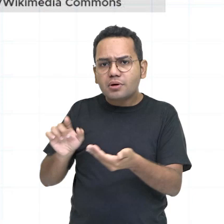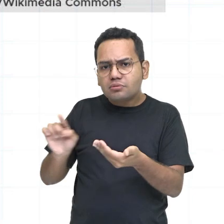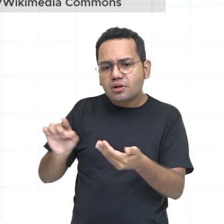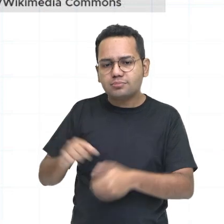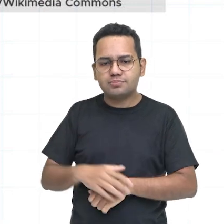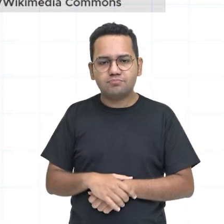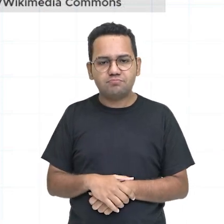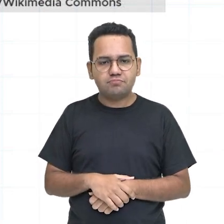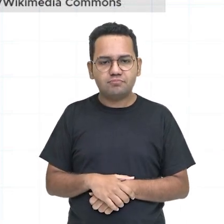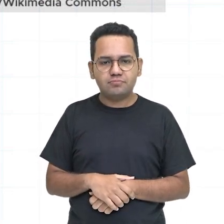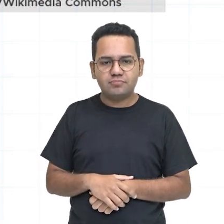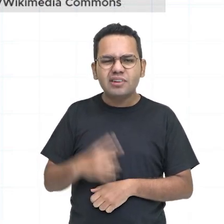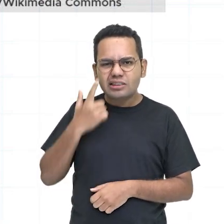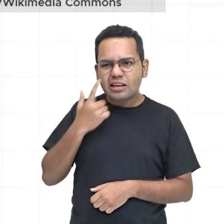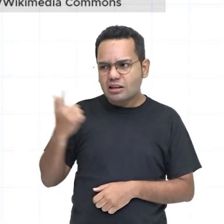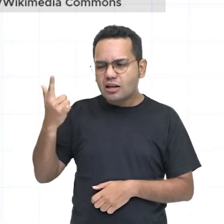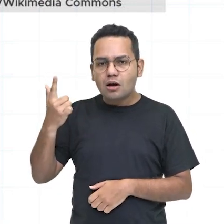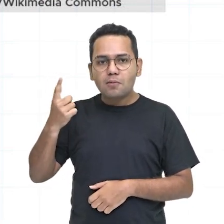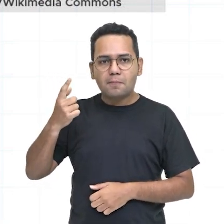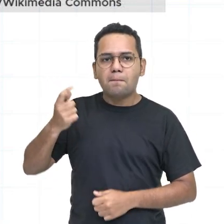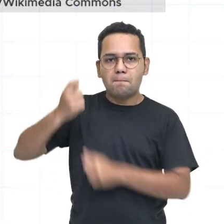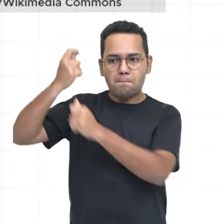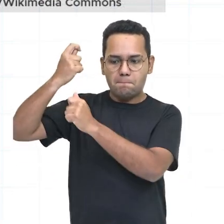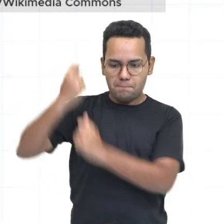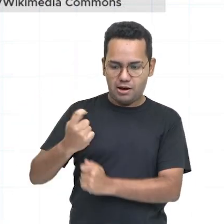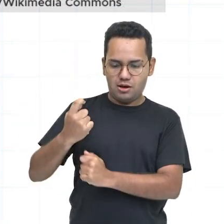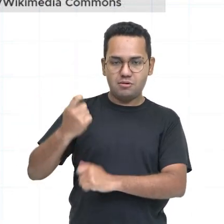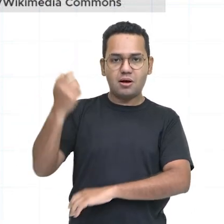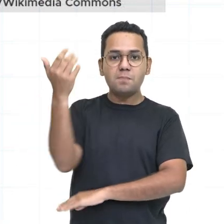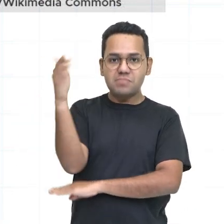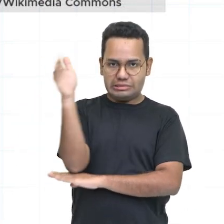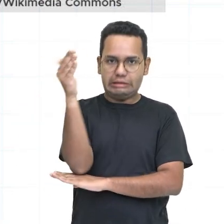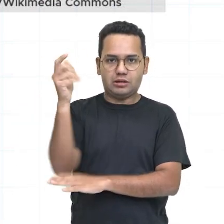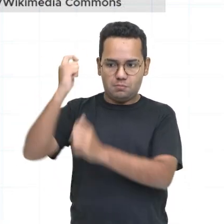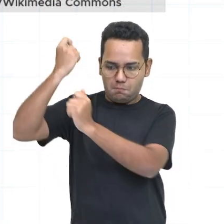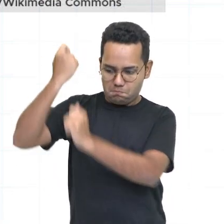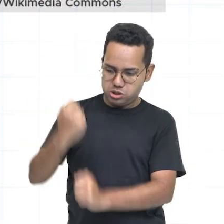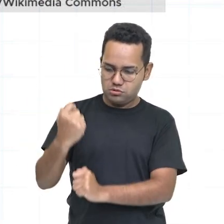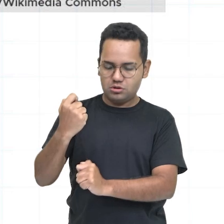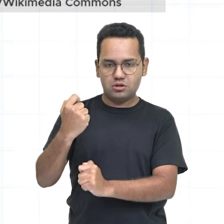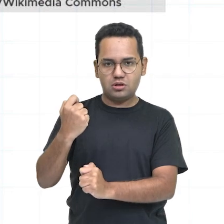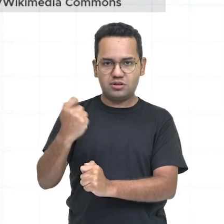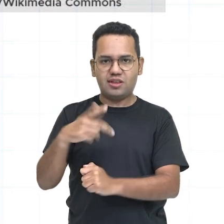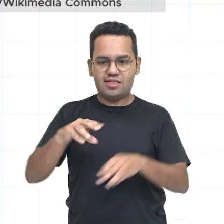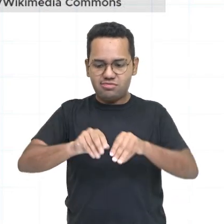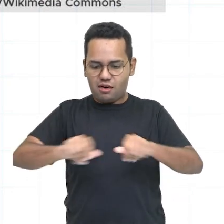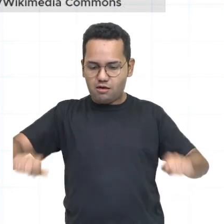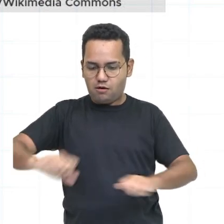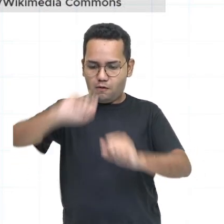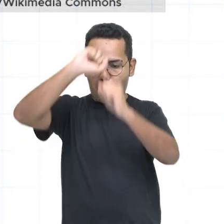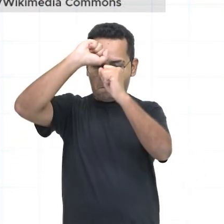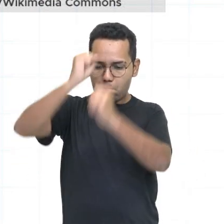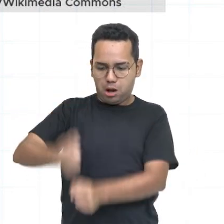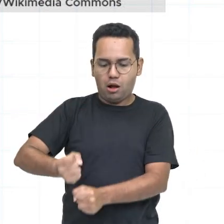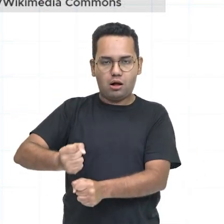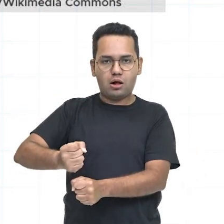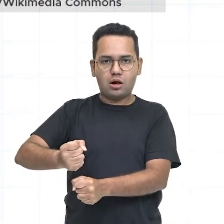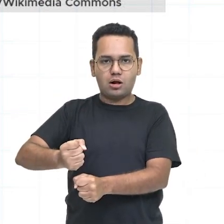elas faziam eram levar as suas bandeiras e elas fincavam essa